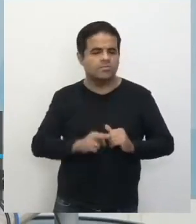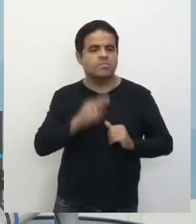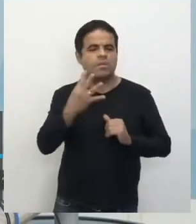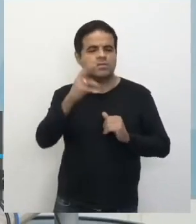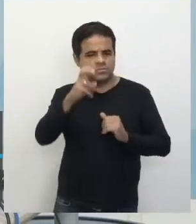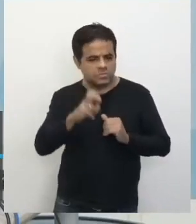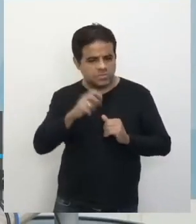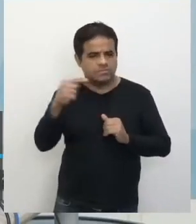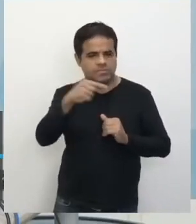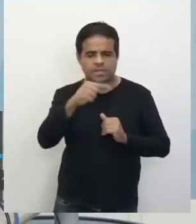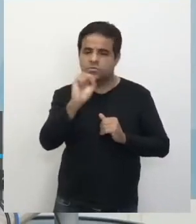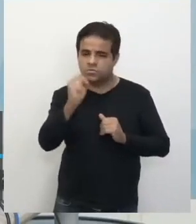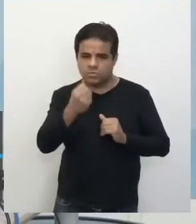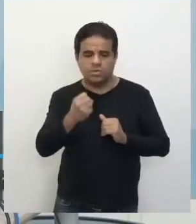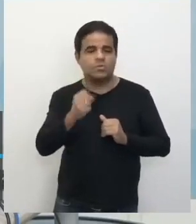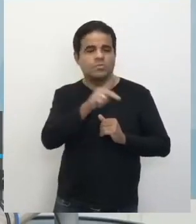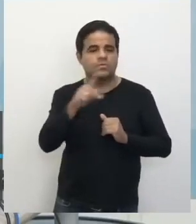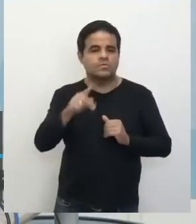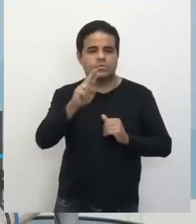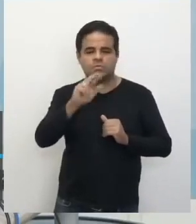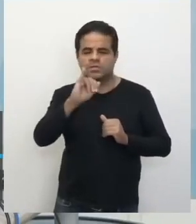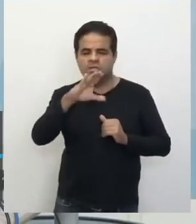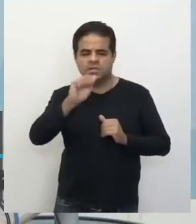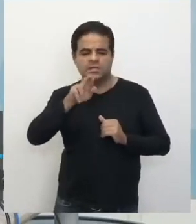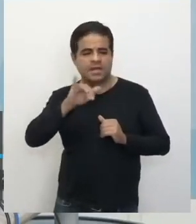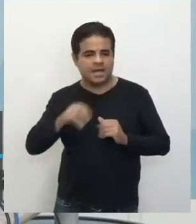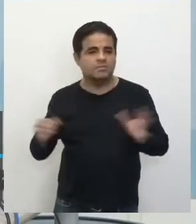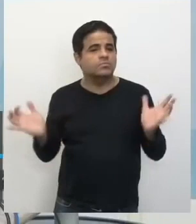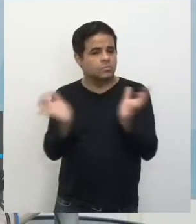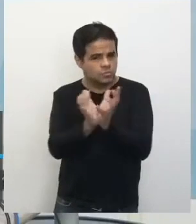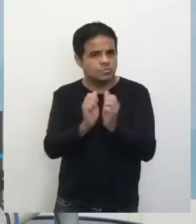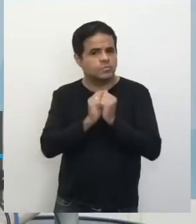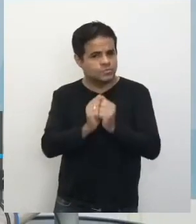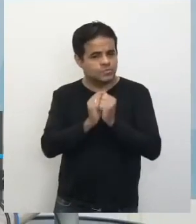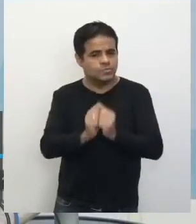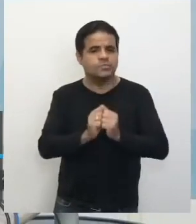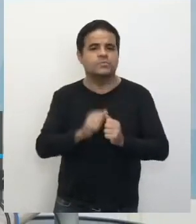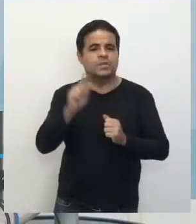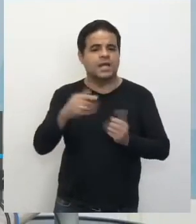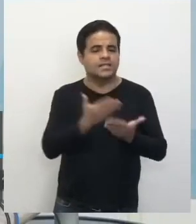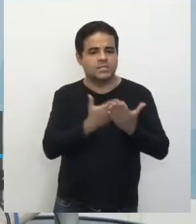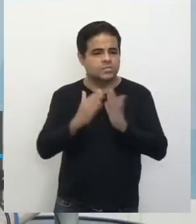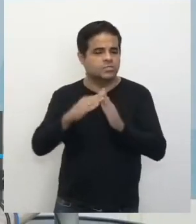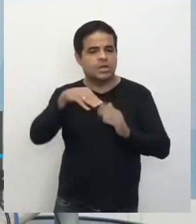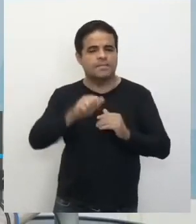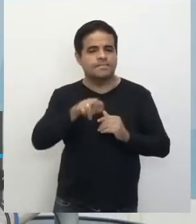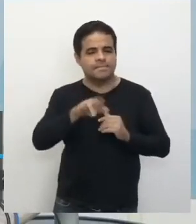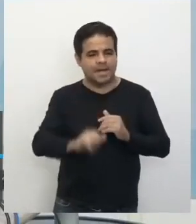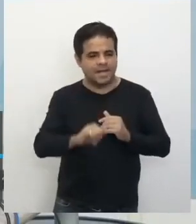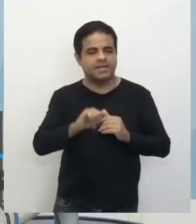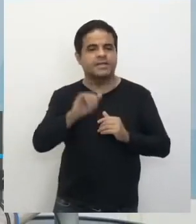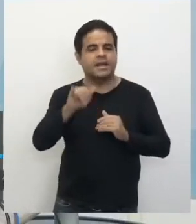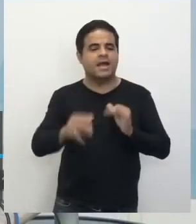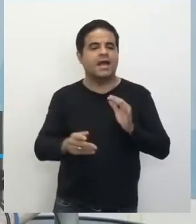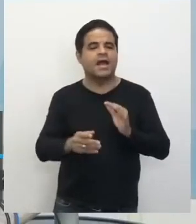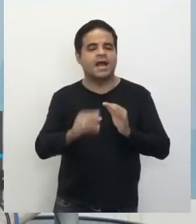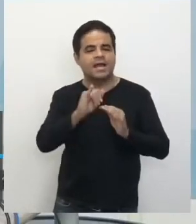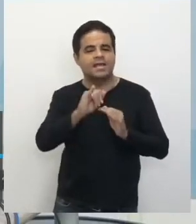x menos 1. E professor Ricardo, tá com a turma grande aqui, lá da escola Mari Malek Cirino, aqui em